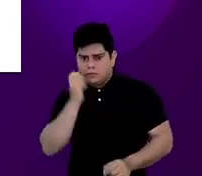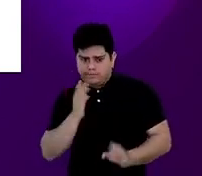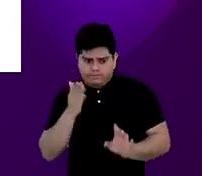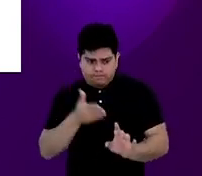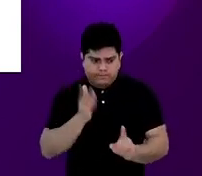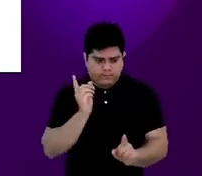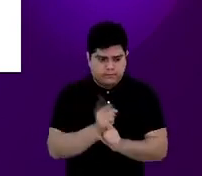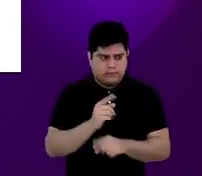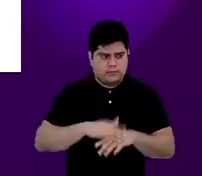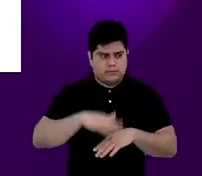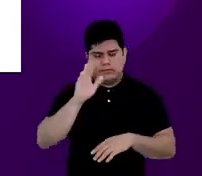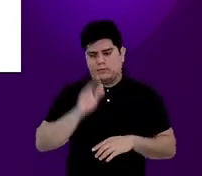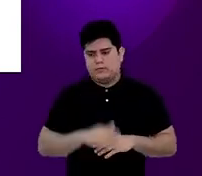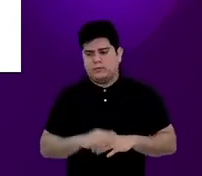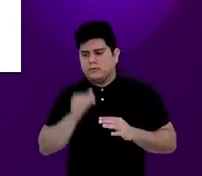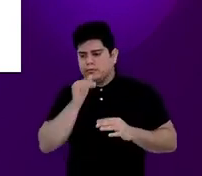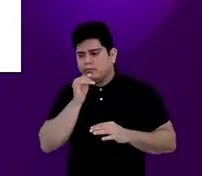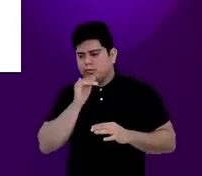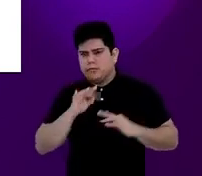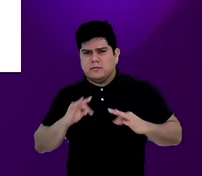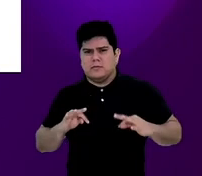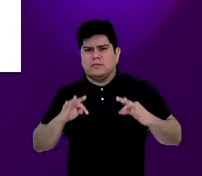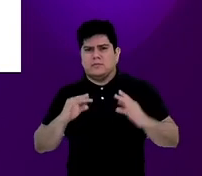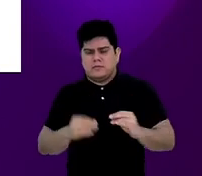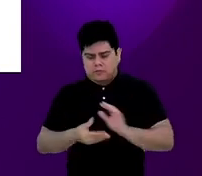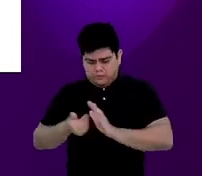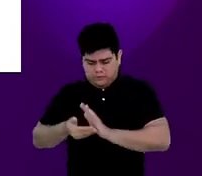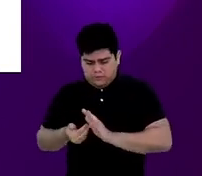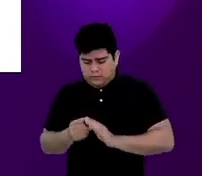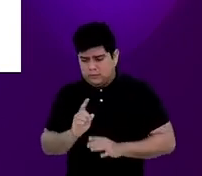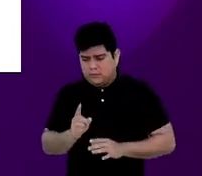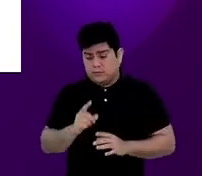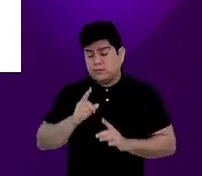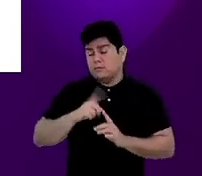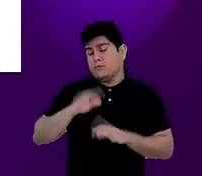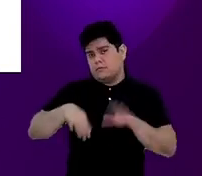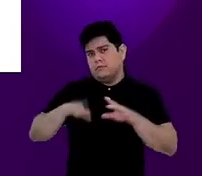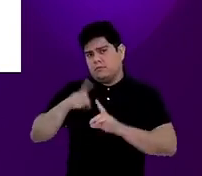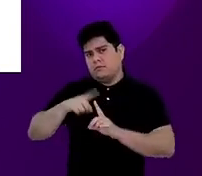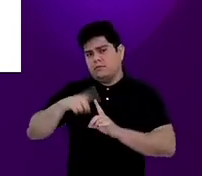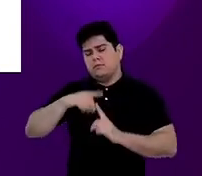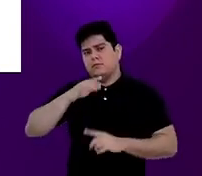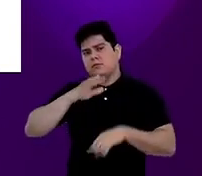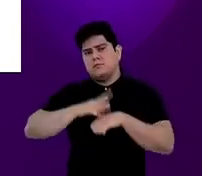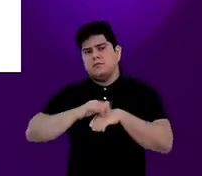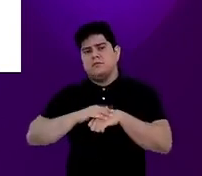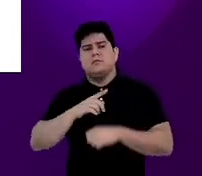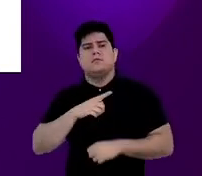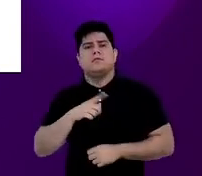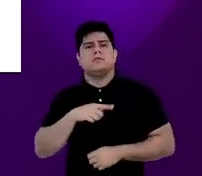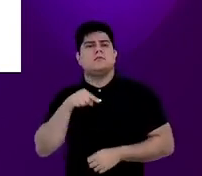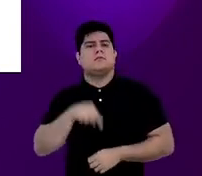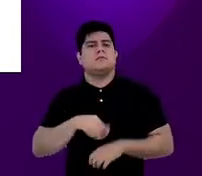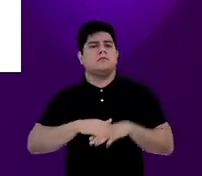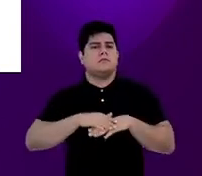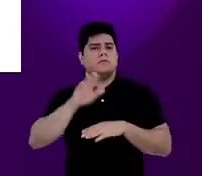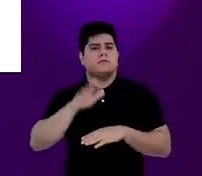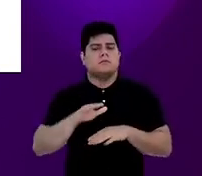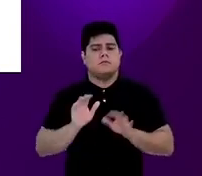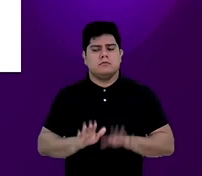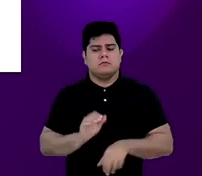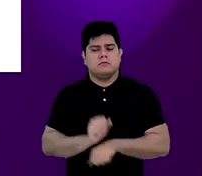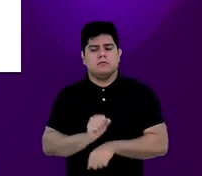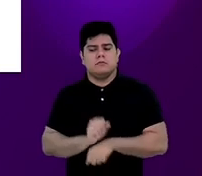em vez de tirar todas as cadeias ganglionares, e dependendo do tipo de patologia, ela tem uma função mais estadiadora do que